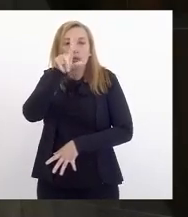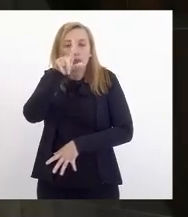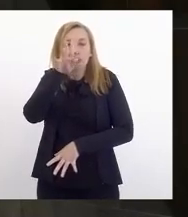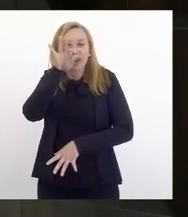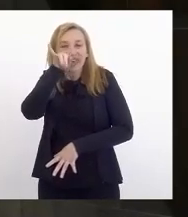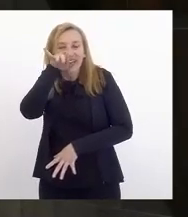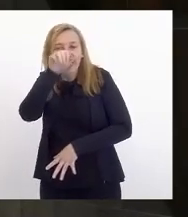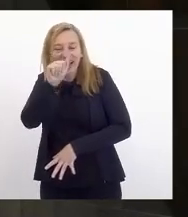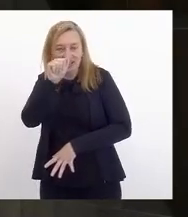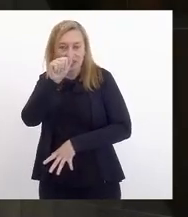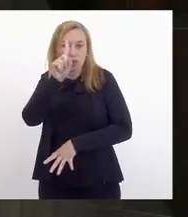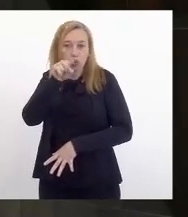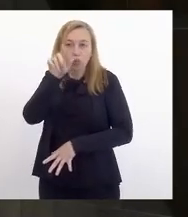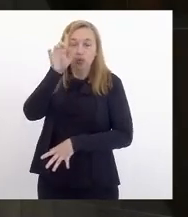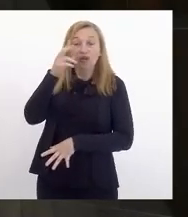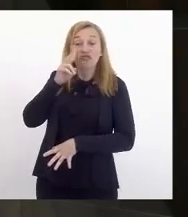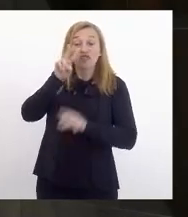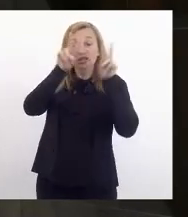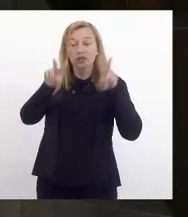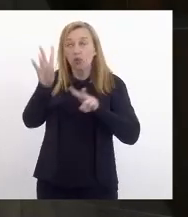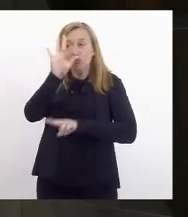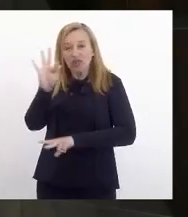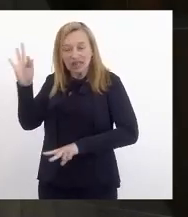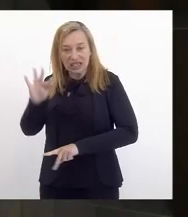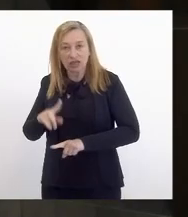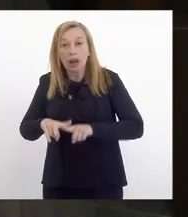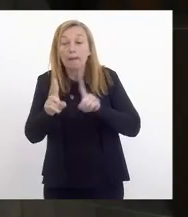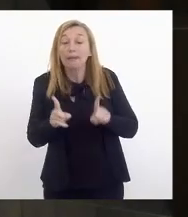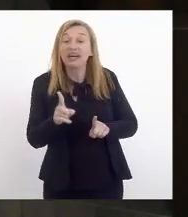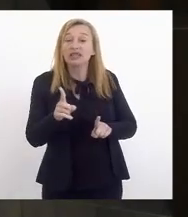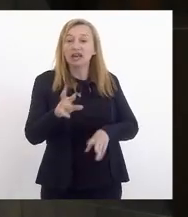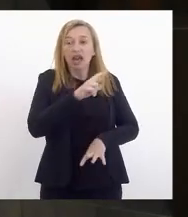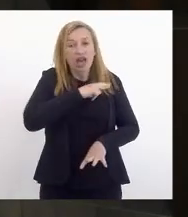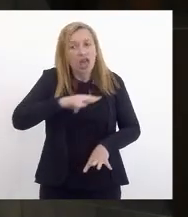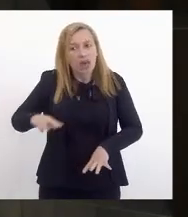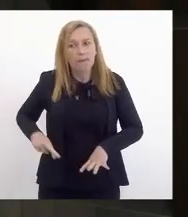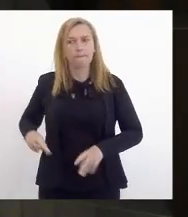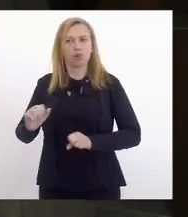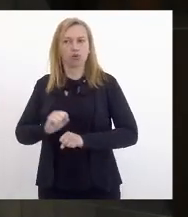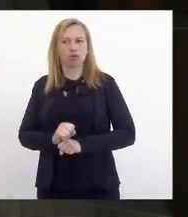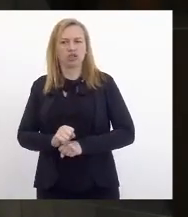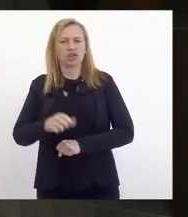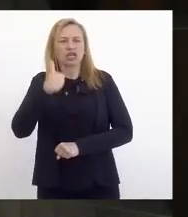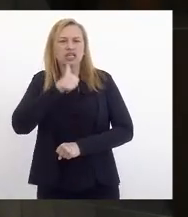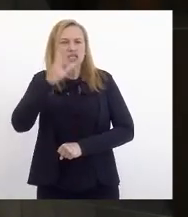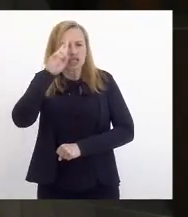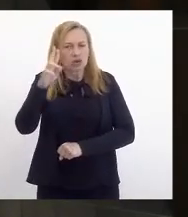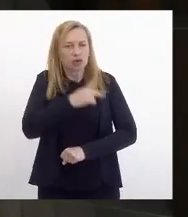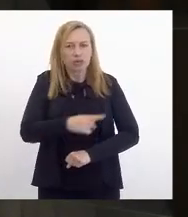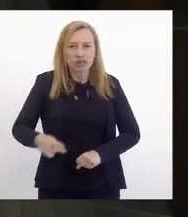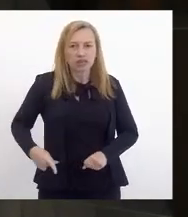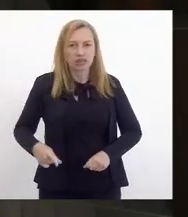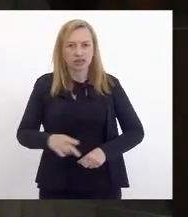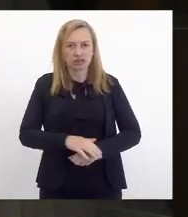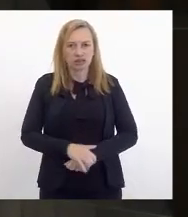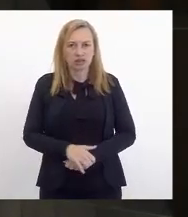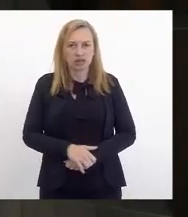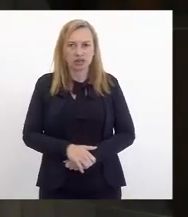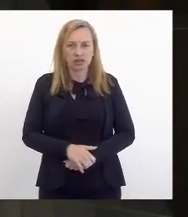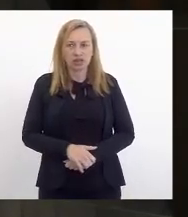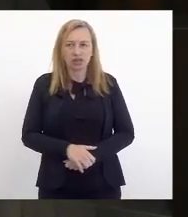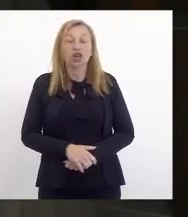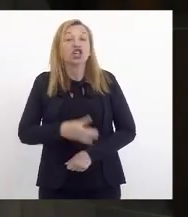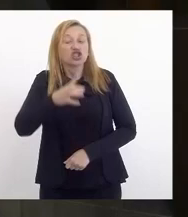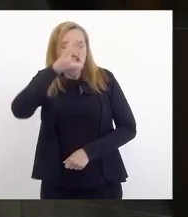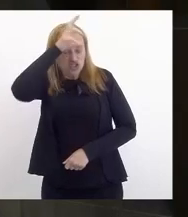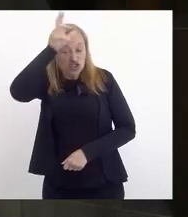de vista federativo. Mas república, senhora presidente, tia